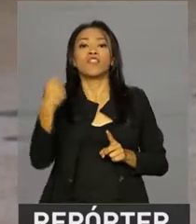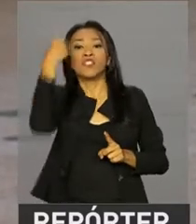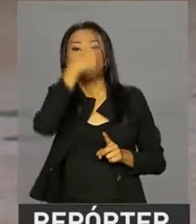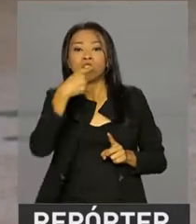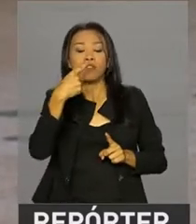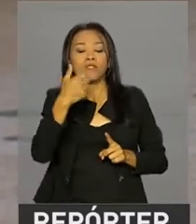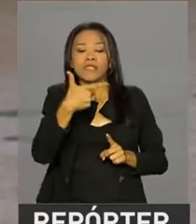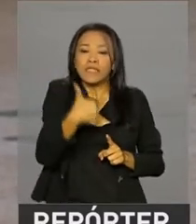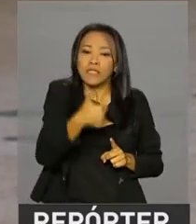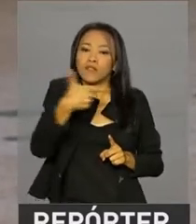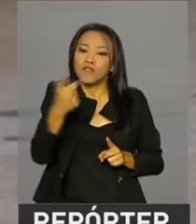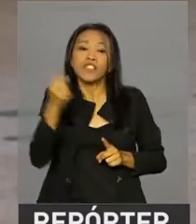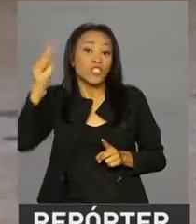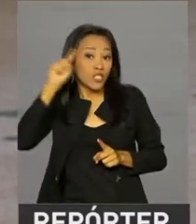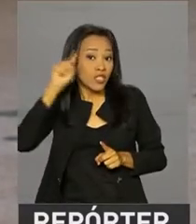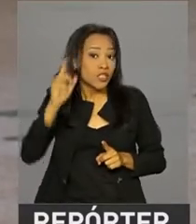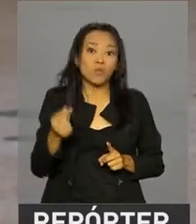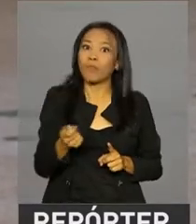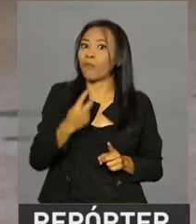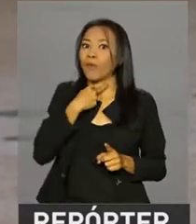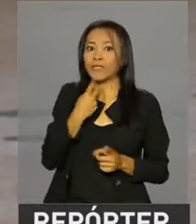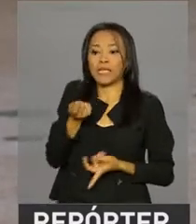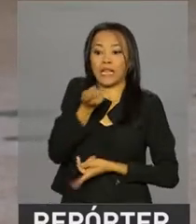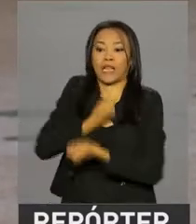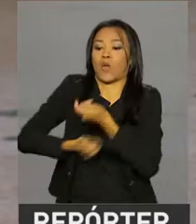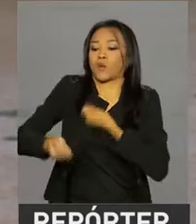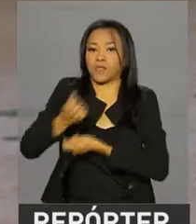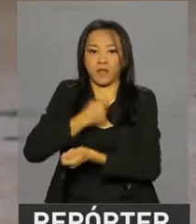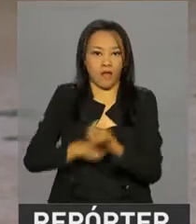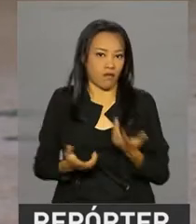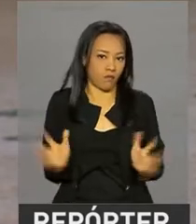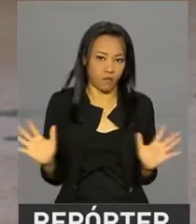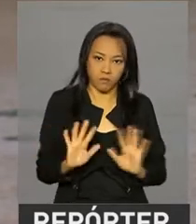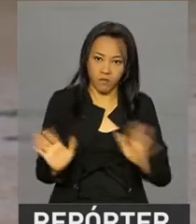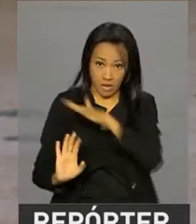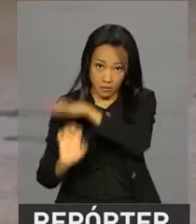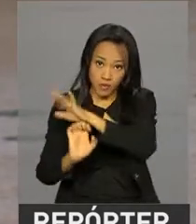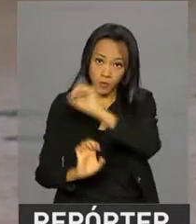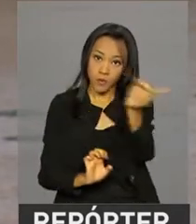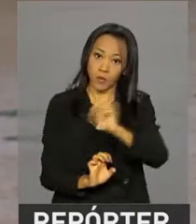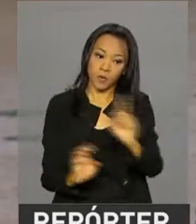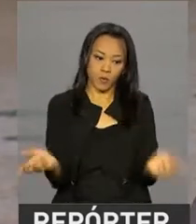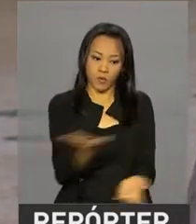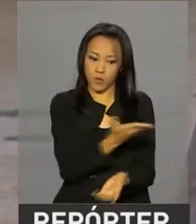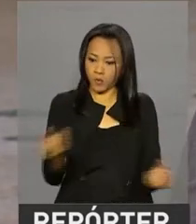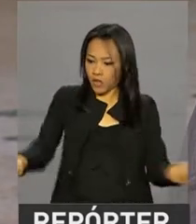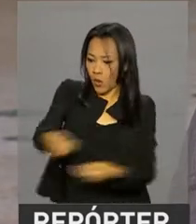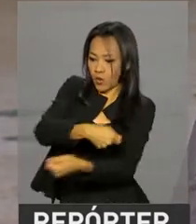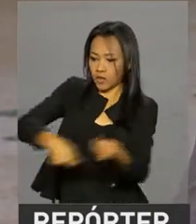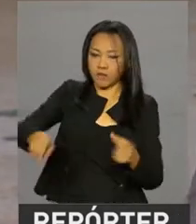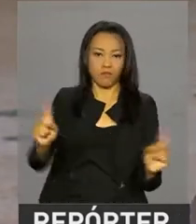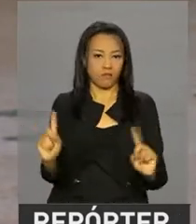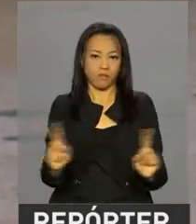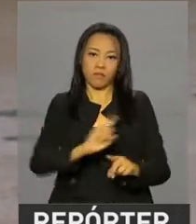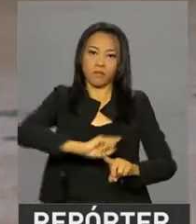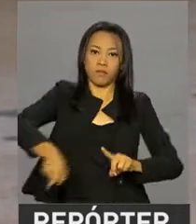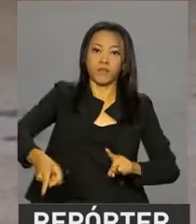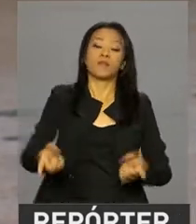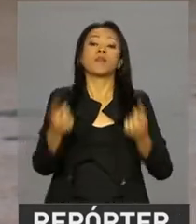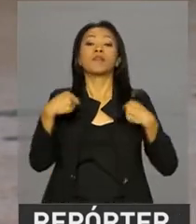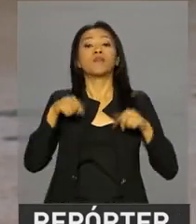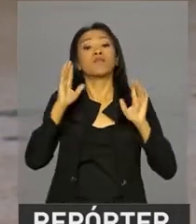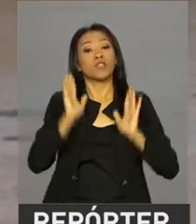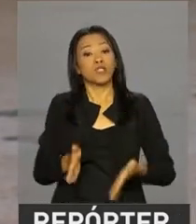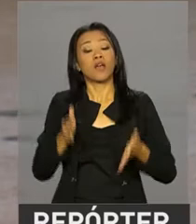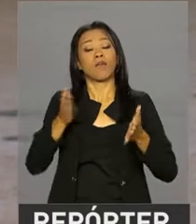ser negociados entre empresas e trabalhadores. Agora, Leandro, como você bem falou, depois de ser aprovado na Comissão Especial